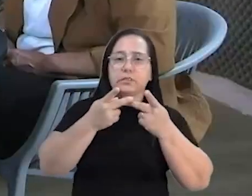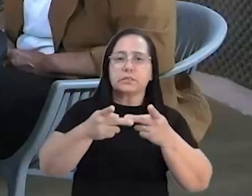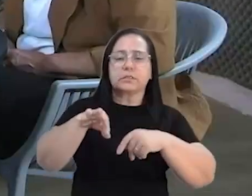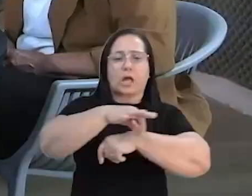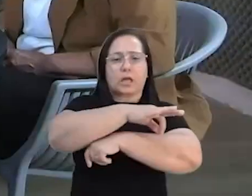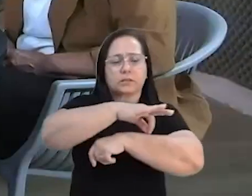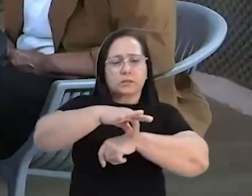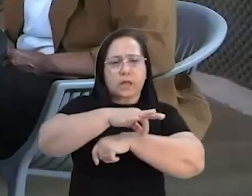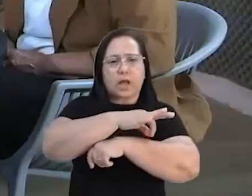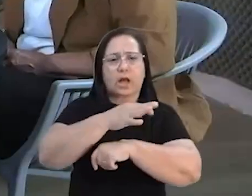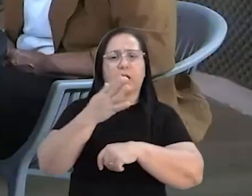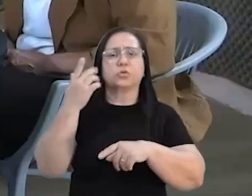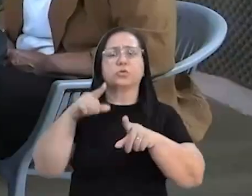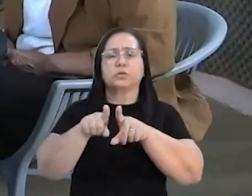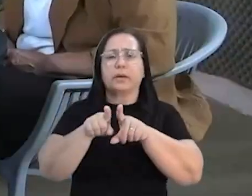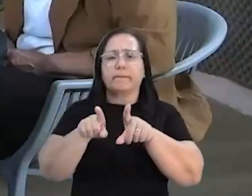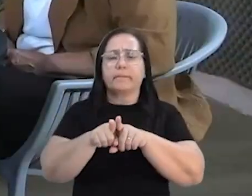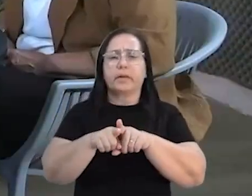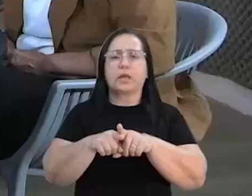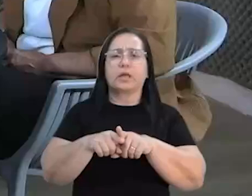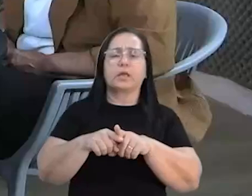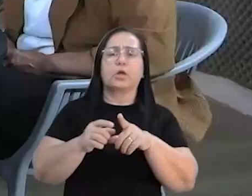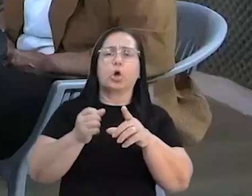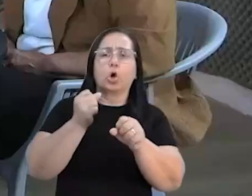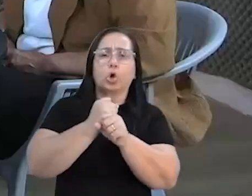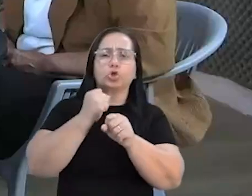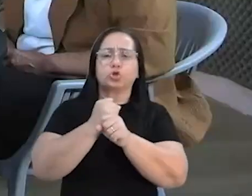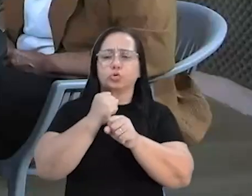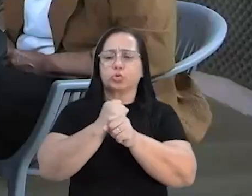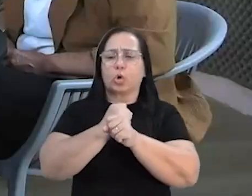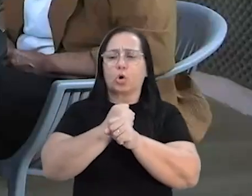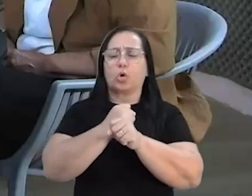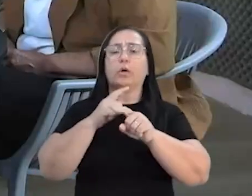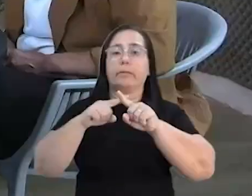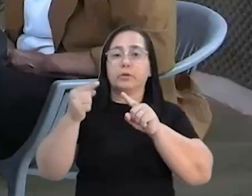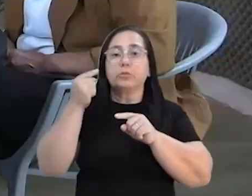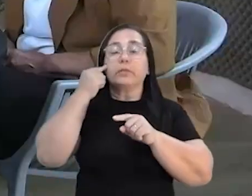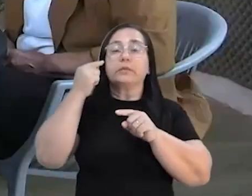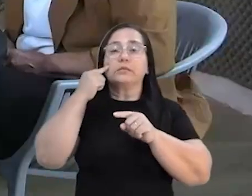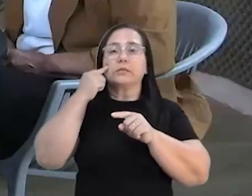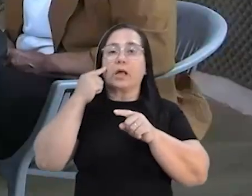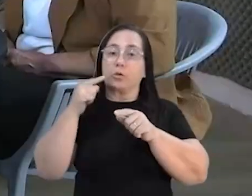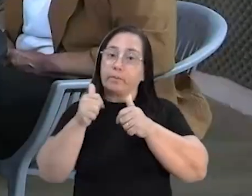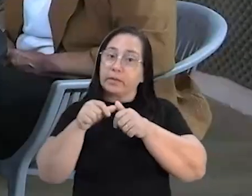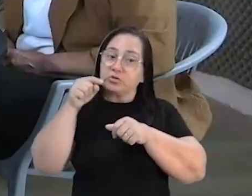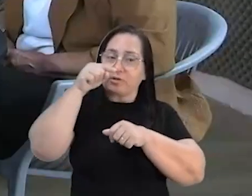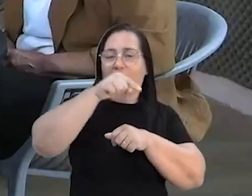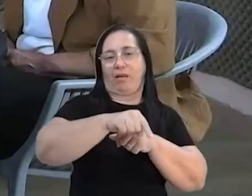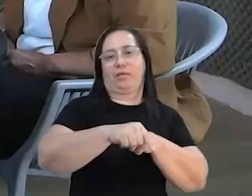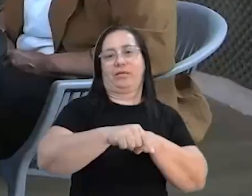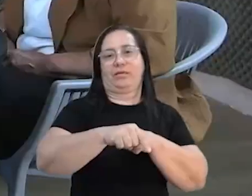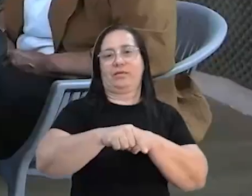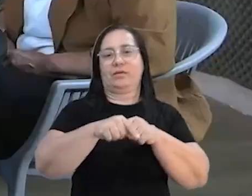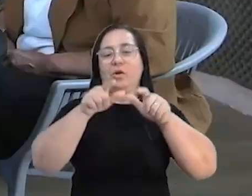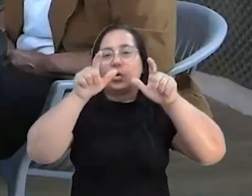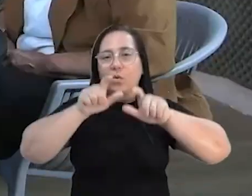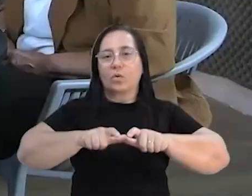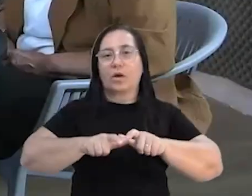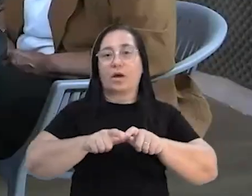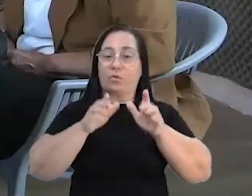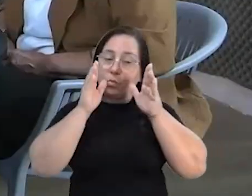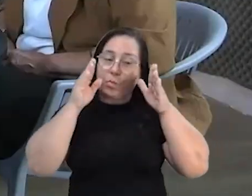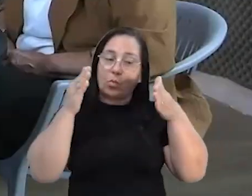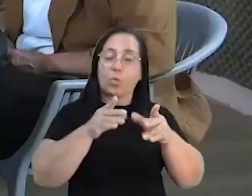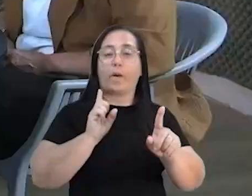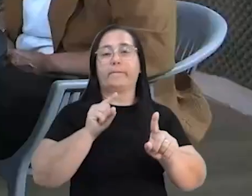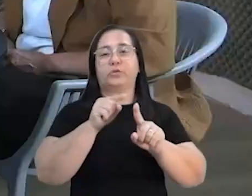arquitetos, design interior, mas de construtoras, de texturas, etc. e tal, mas que foram pensados para estar ali. Então, sei lá, é ali.